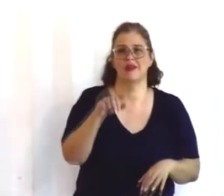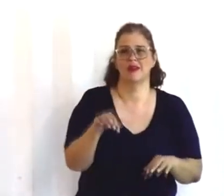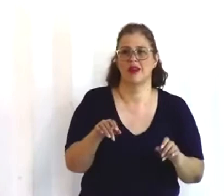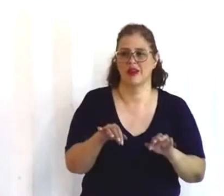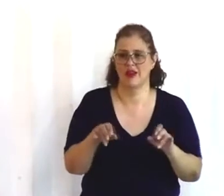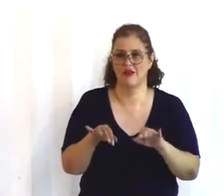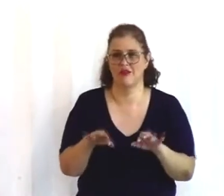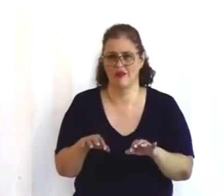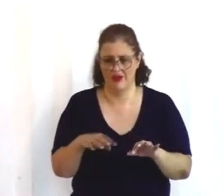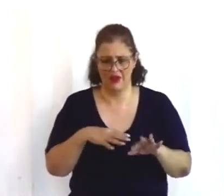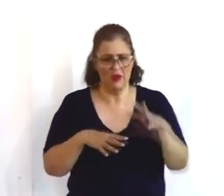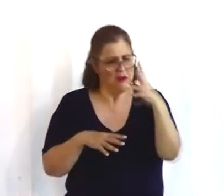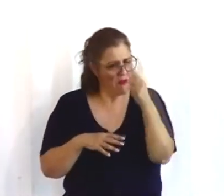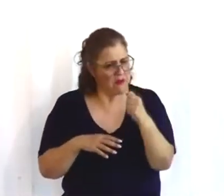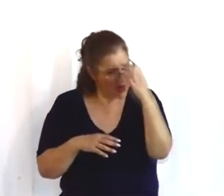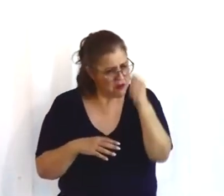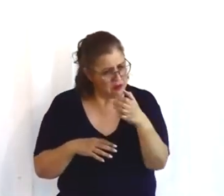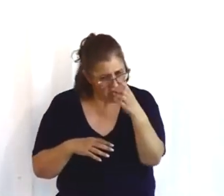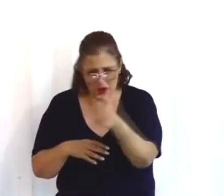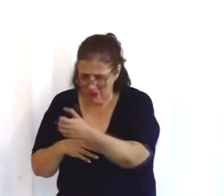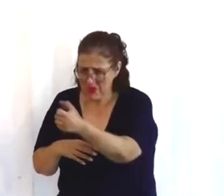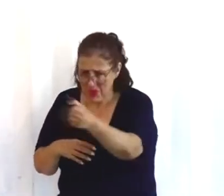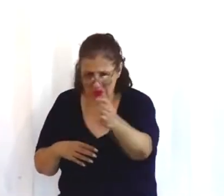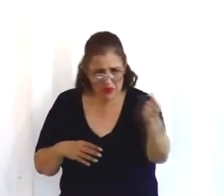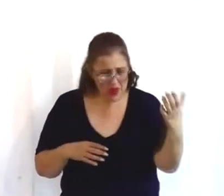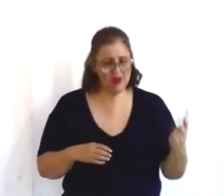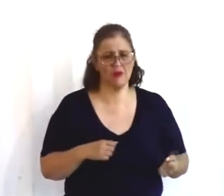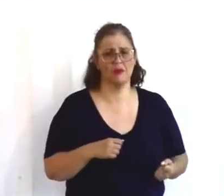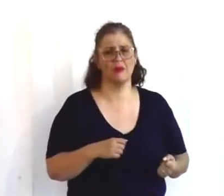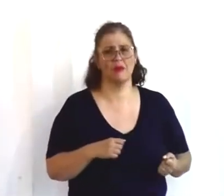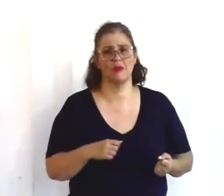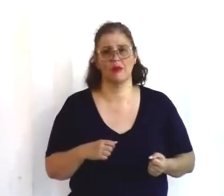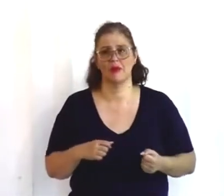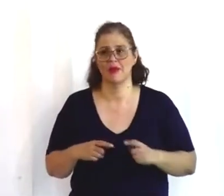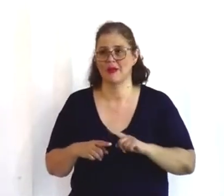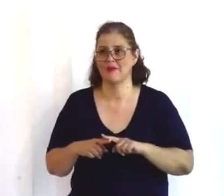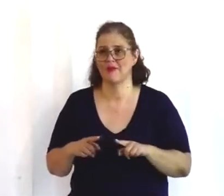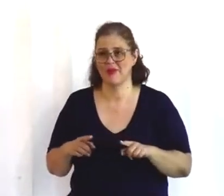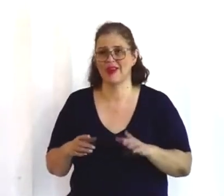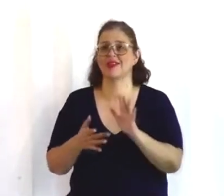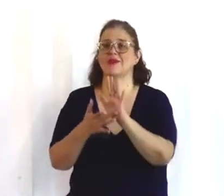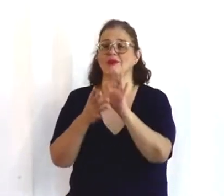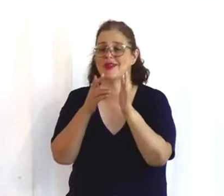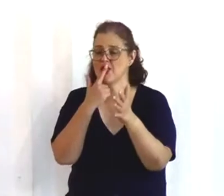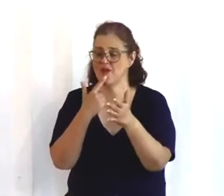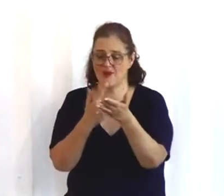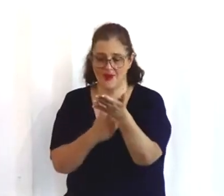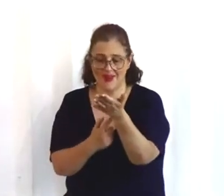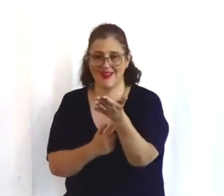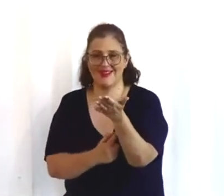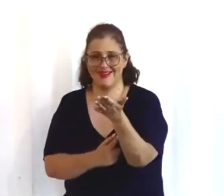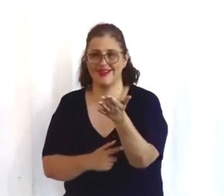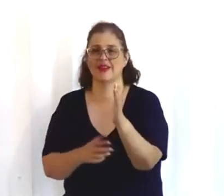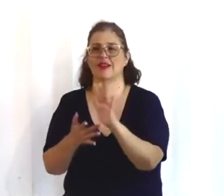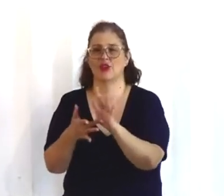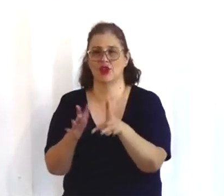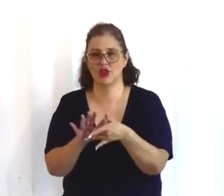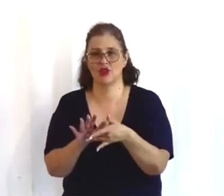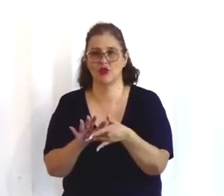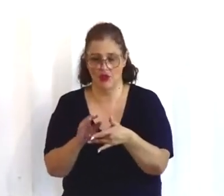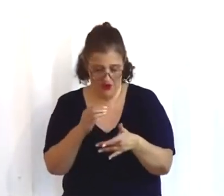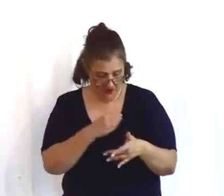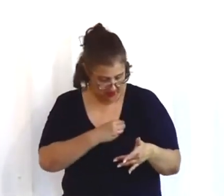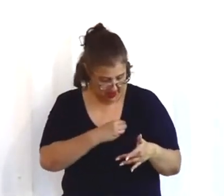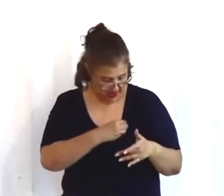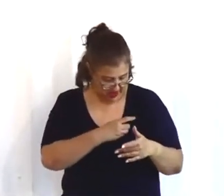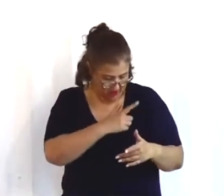branca do que a neve. Mas o sangue de Jesus faz isso conosco. Por isso, irmãos, nós podemos desfrutar dessas promessas. Mas vamos